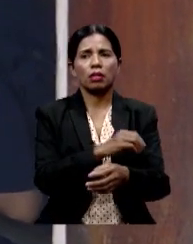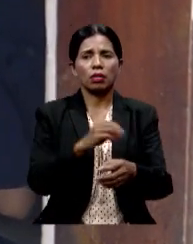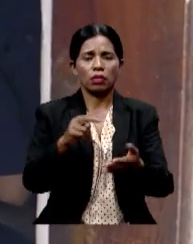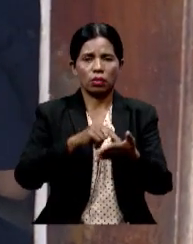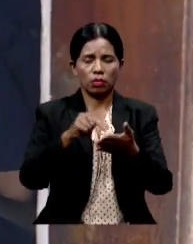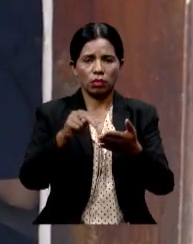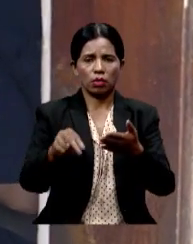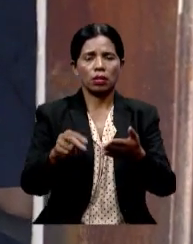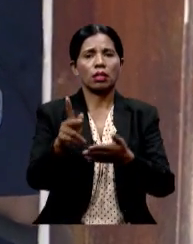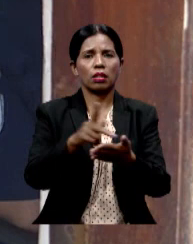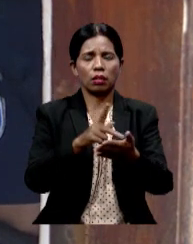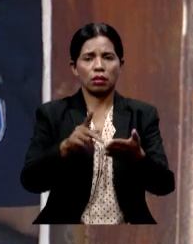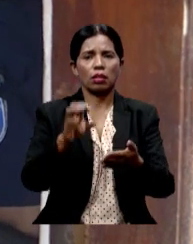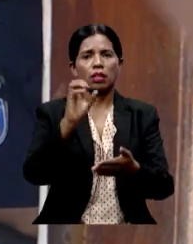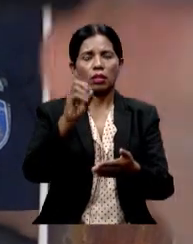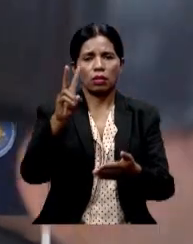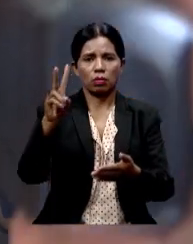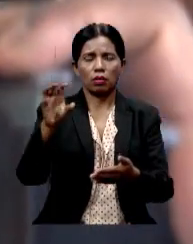número único crime